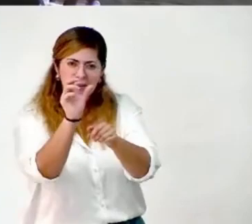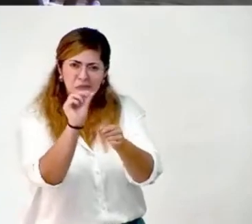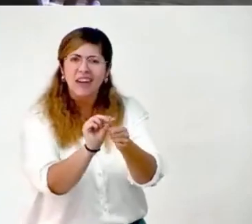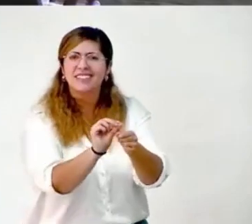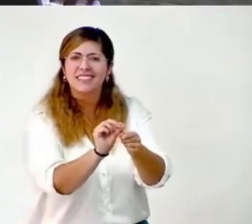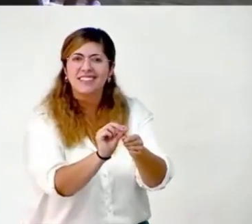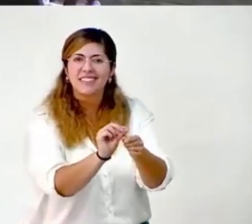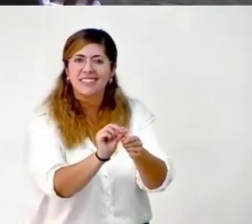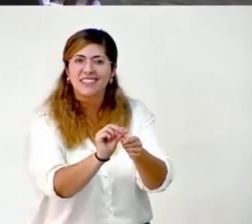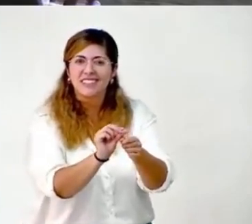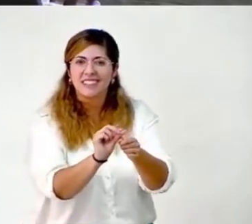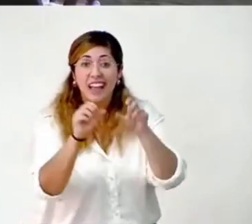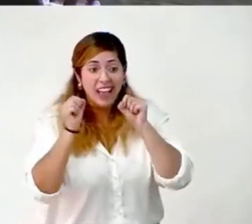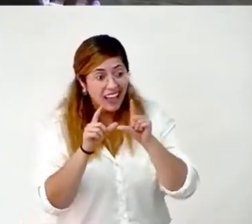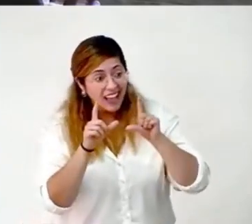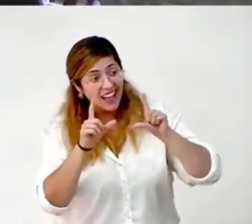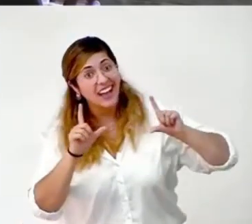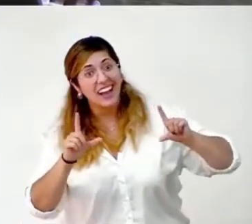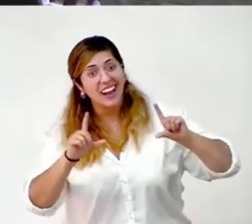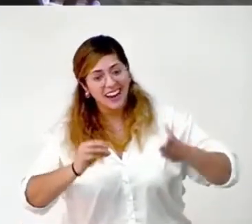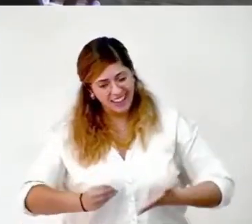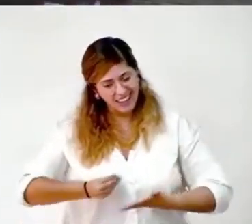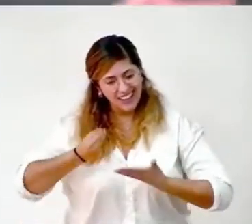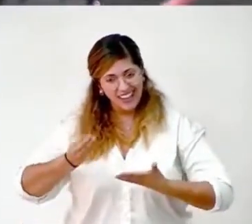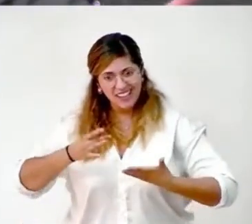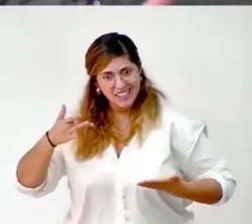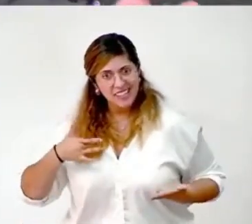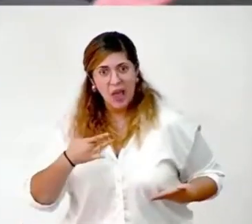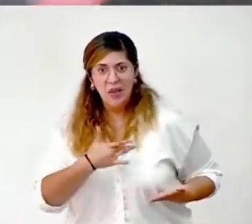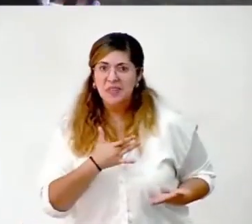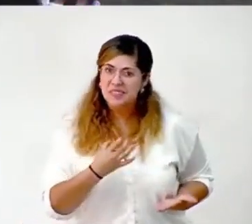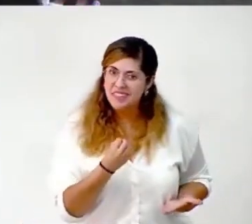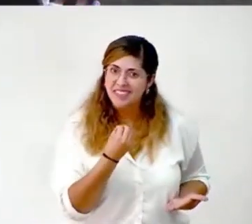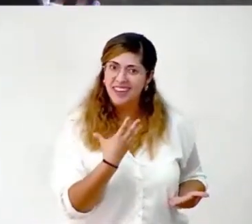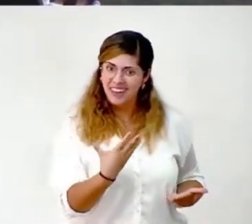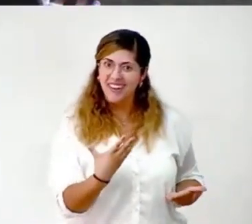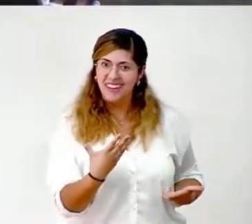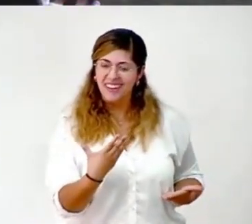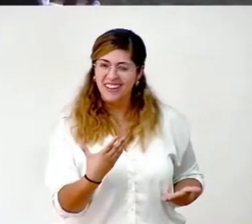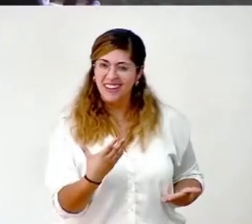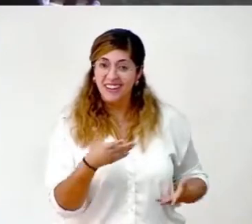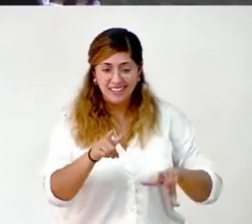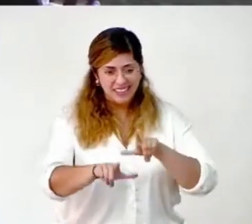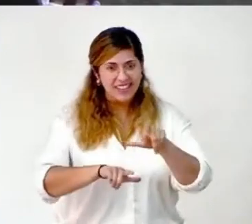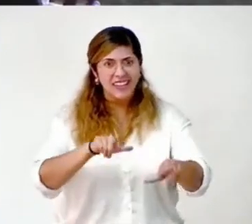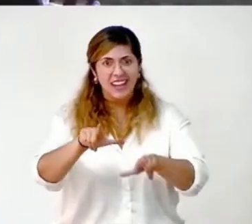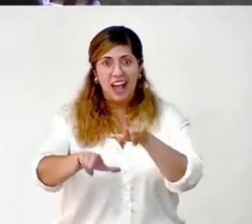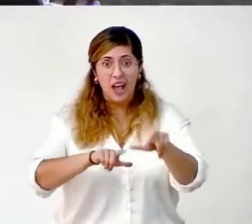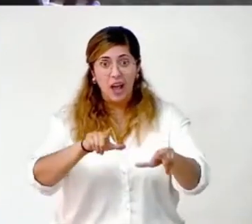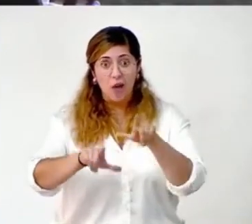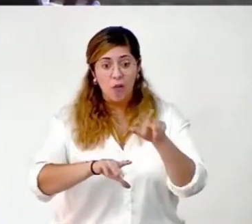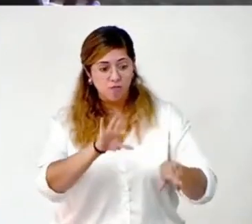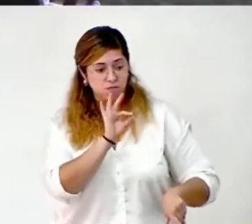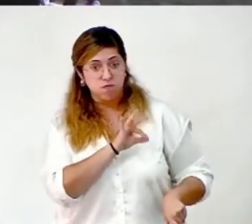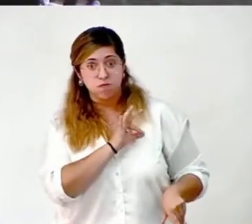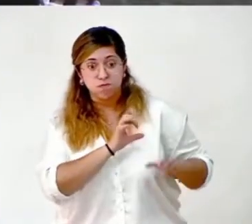dormem, eles têm saúde para trabalhar e ganhar dinheiro, e alguns deles muito dinheiro.